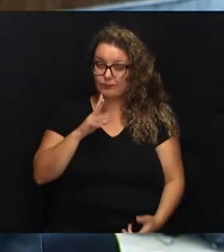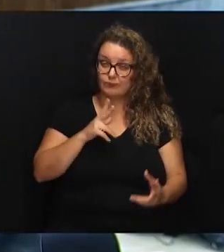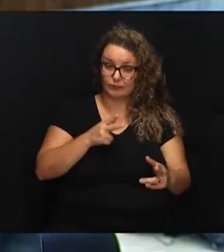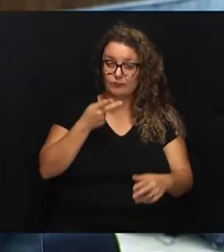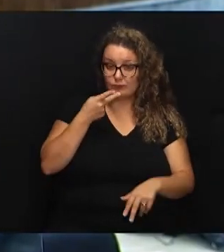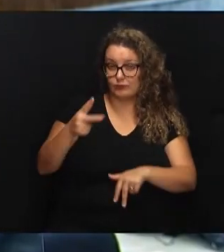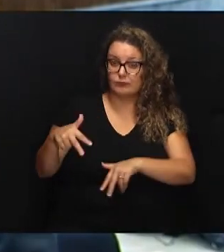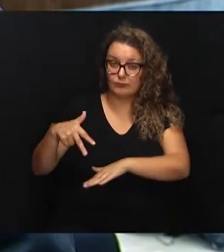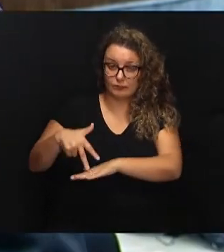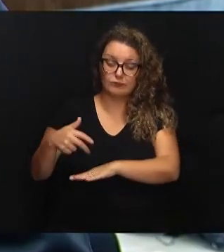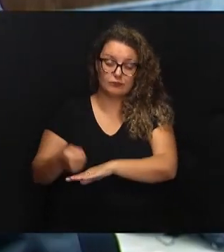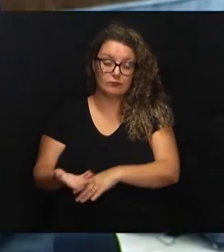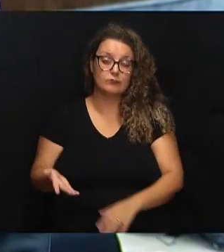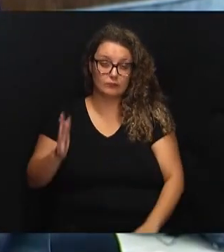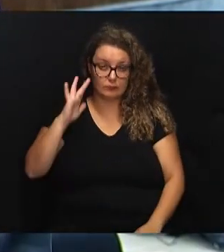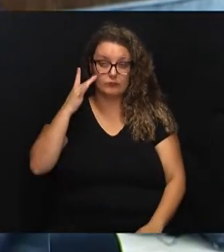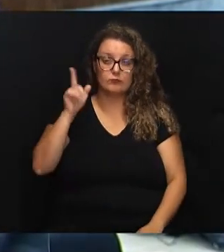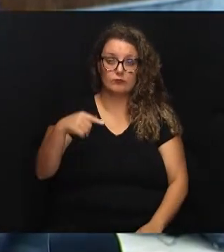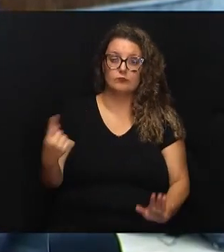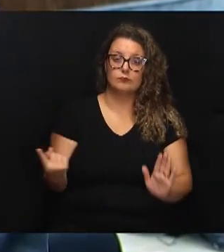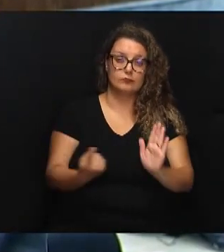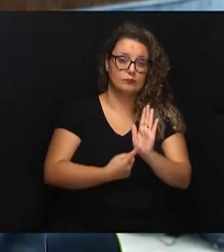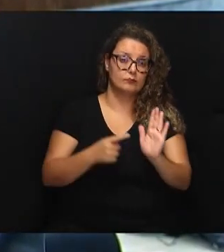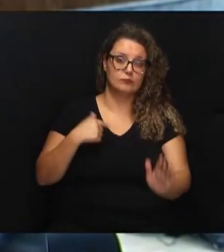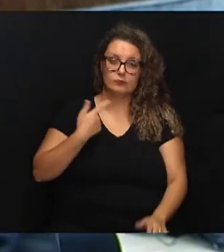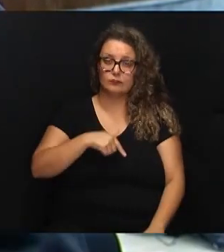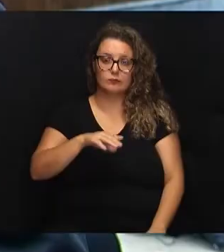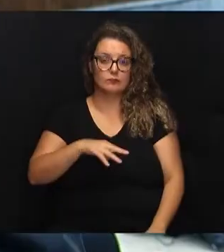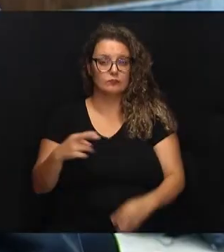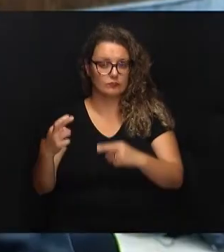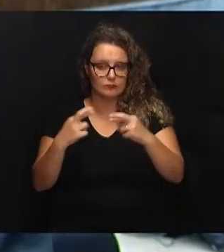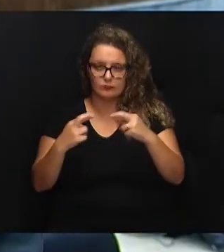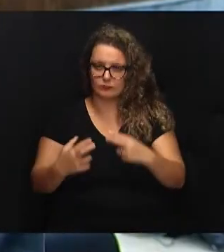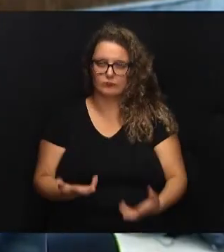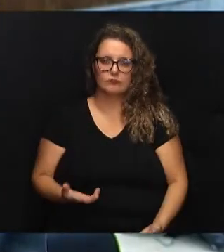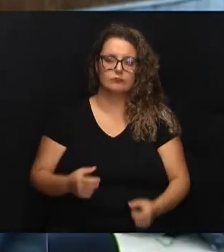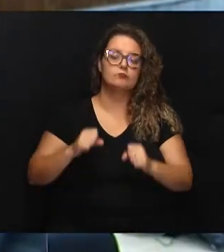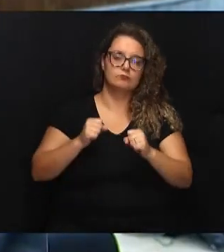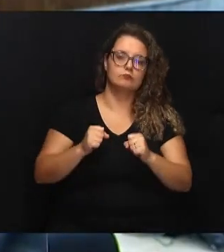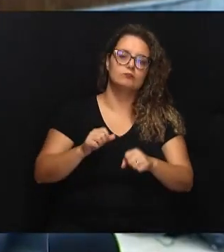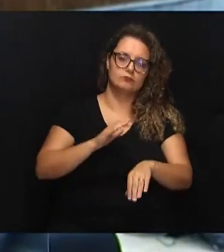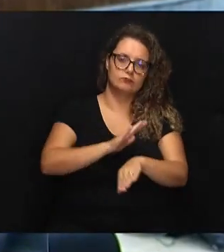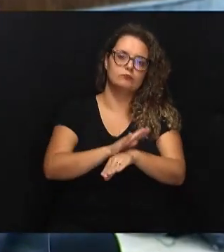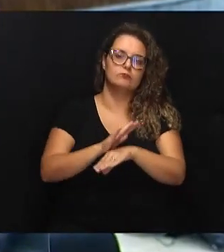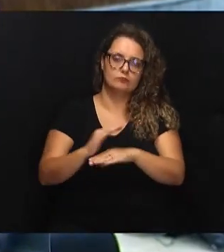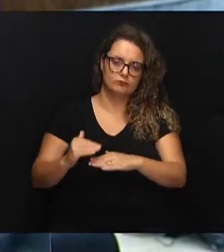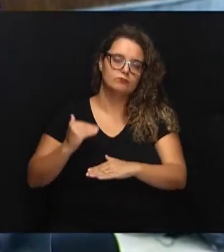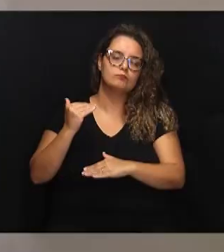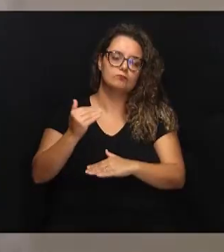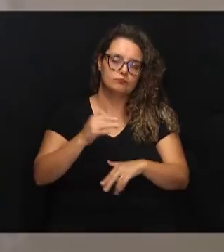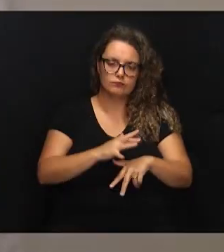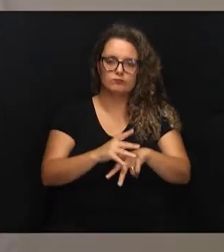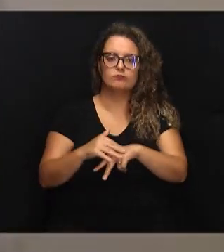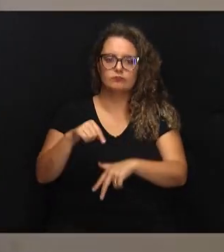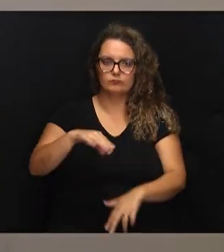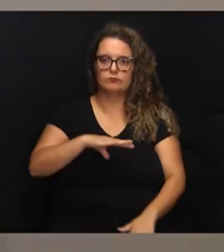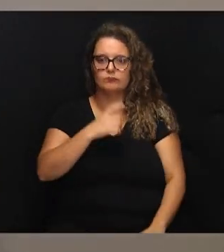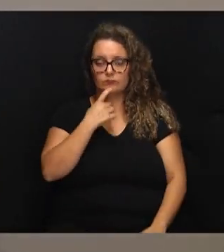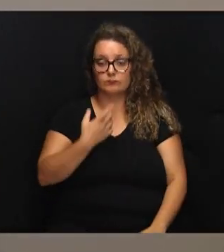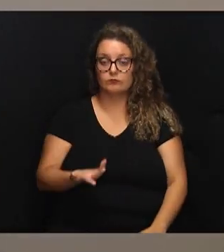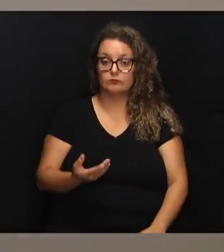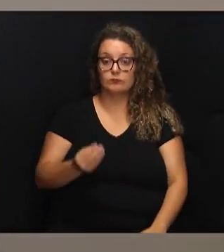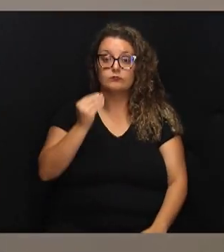Então realmente acho que é um marco para a nossa cidade. Essa verificação pode ajudar de forma sobremaneira os pacientes aqui na cidade. Com o